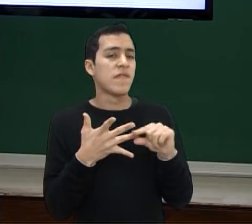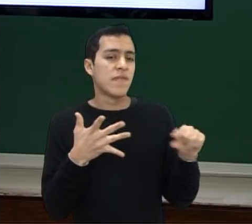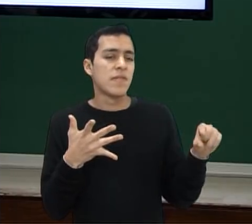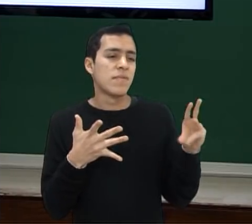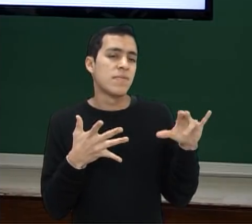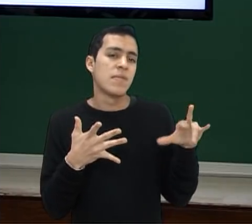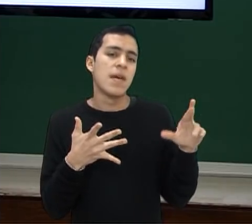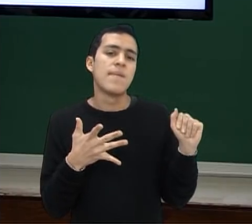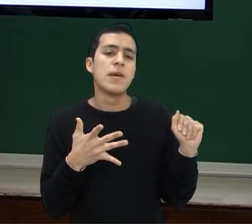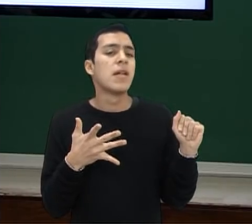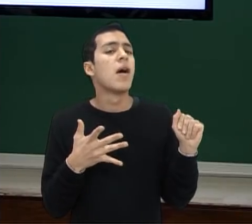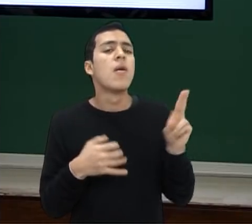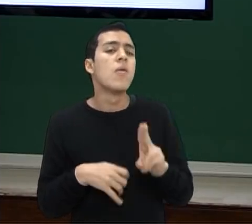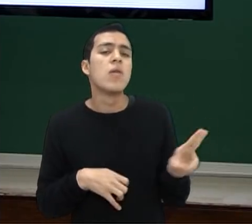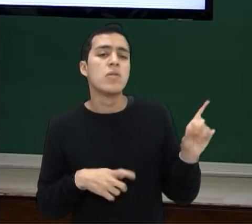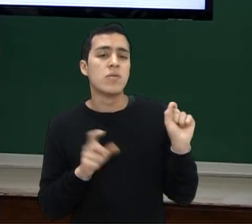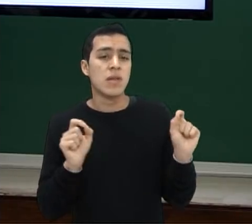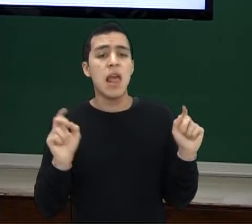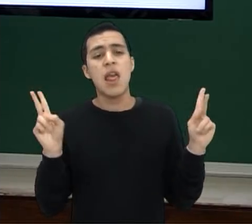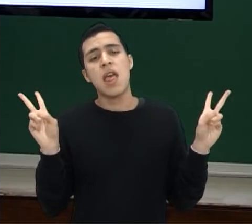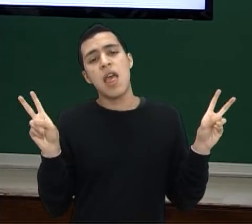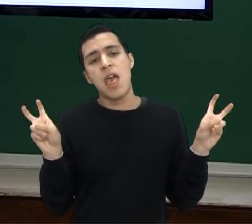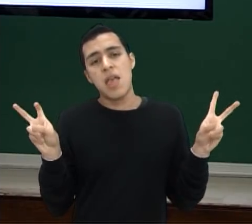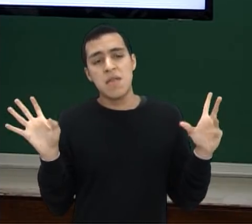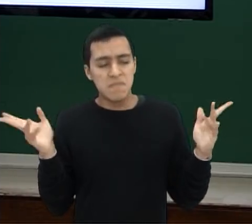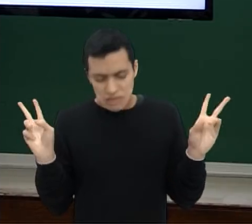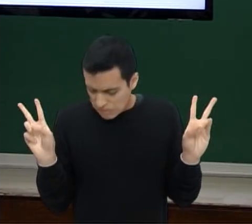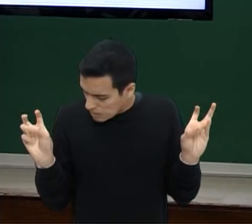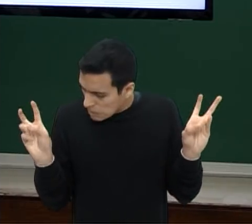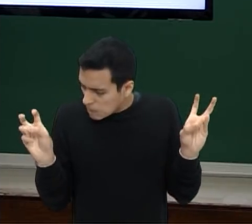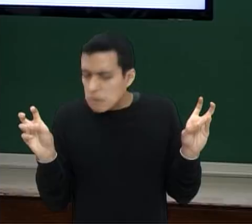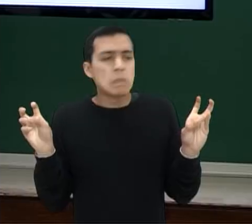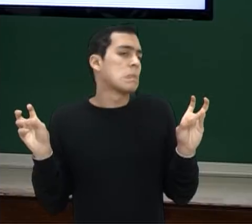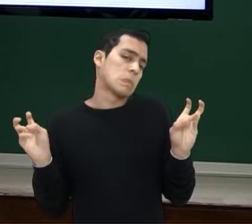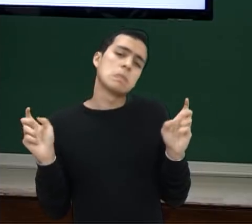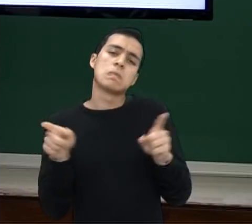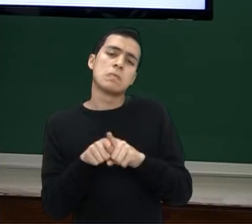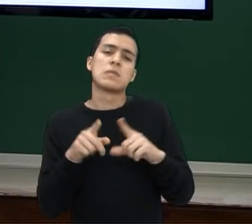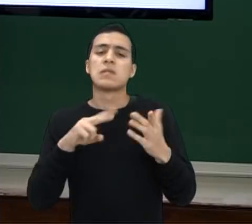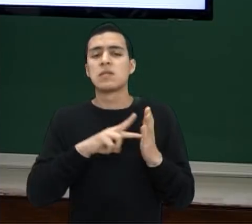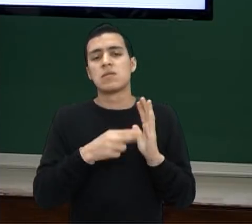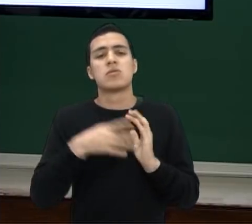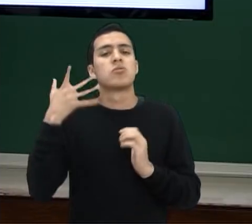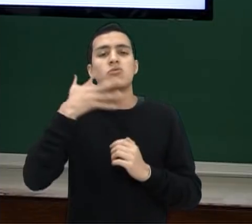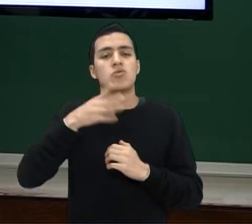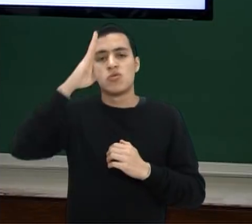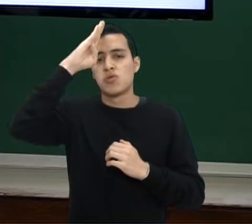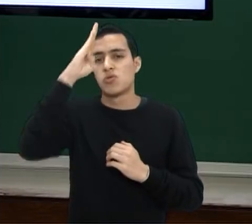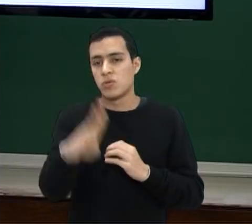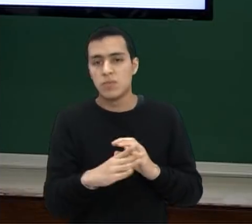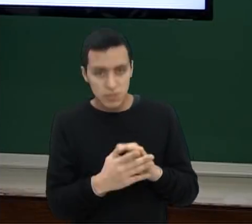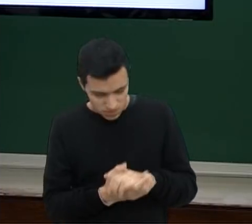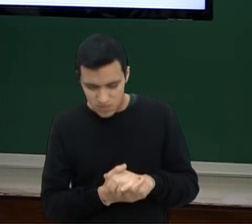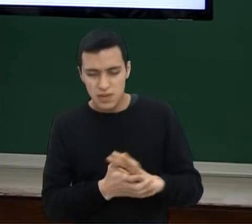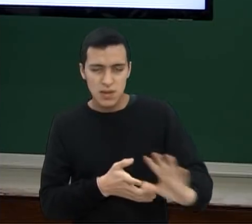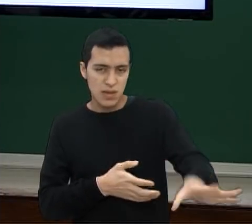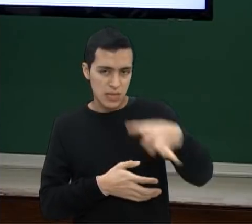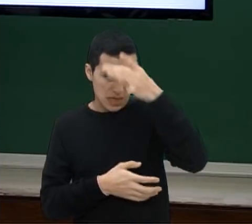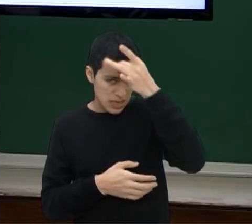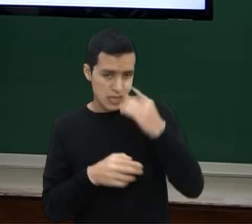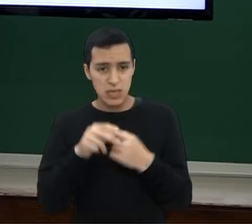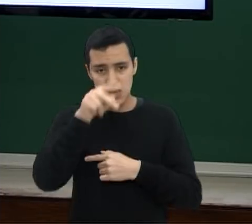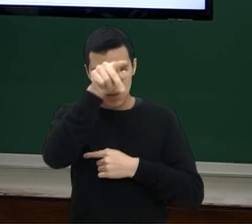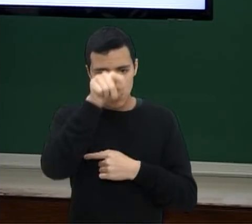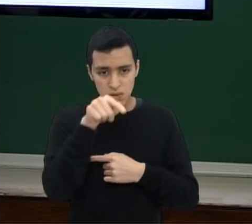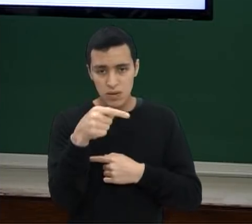foram utilizadas a marcação das aspas. Então, as aspas também servem para fazer o discurso direto. Então, vamos memorizar. 2